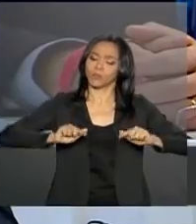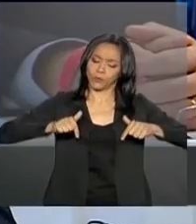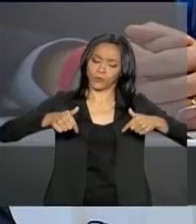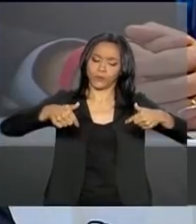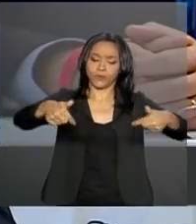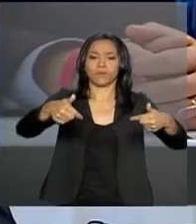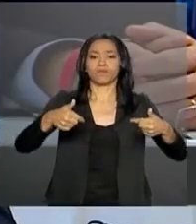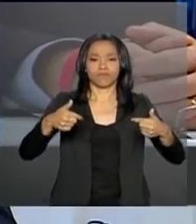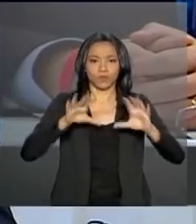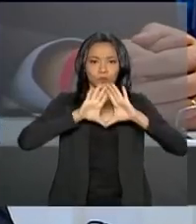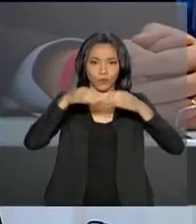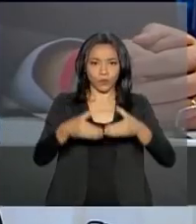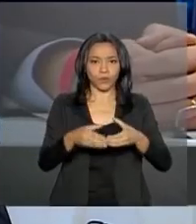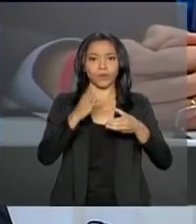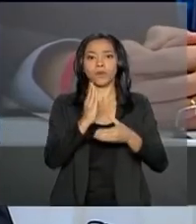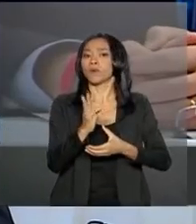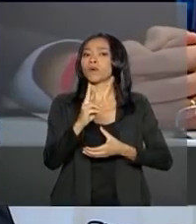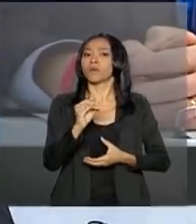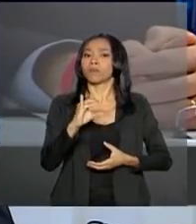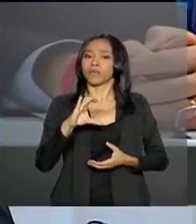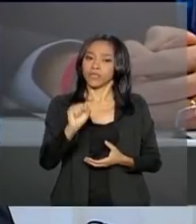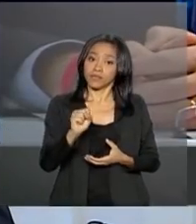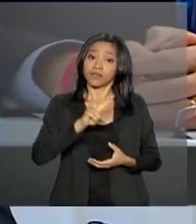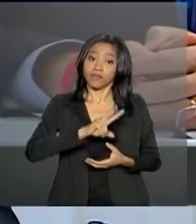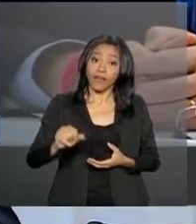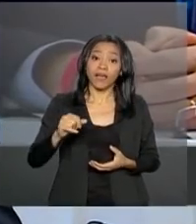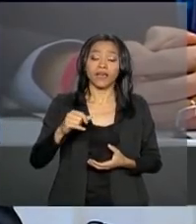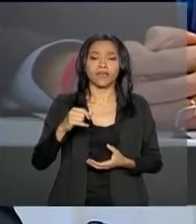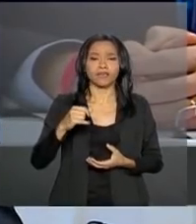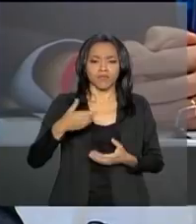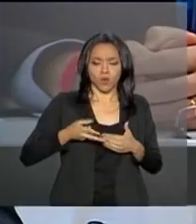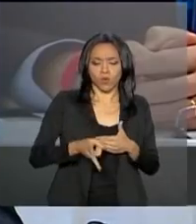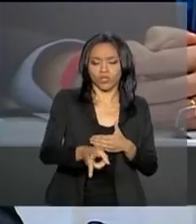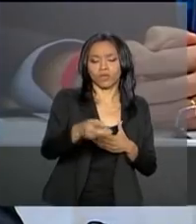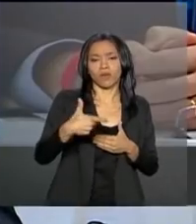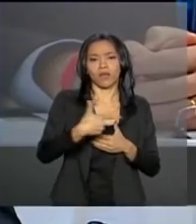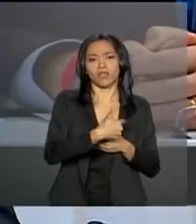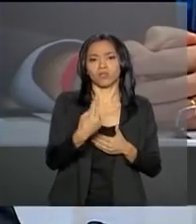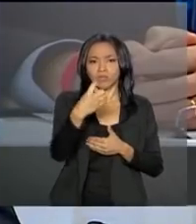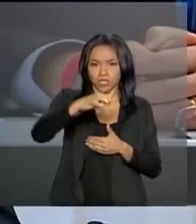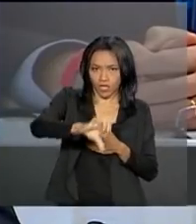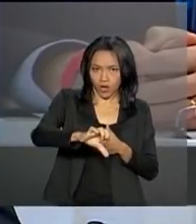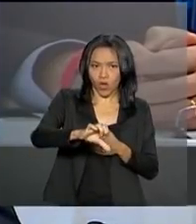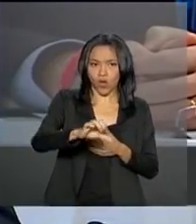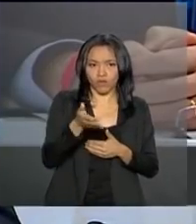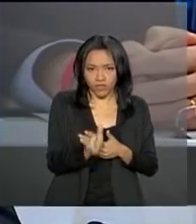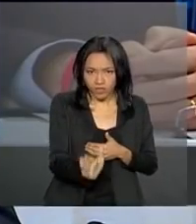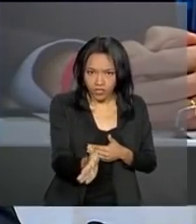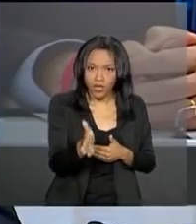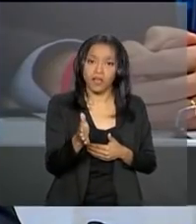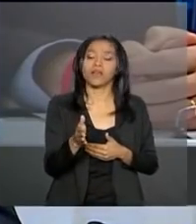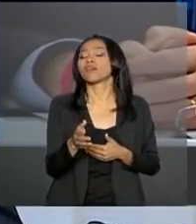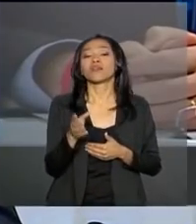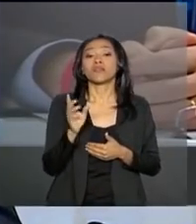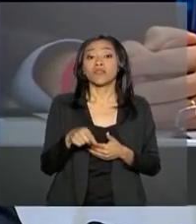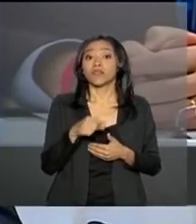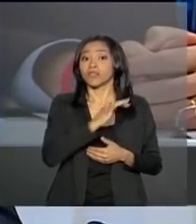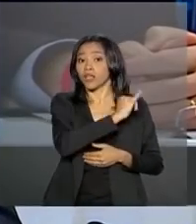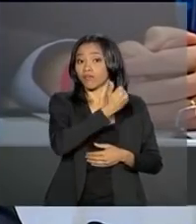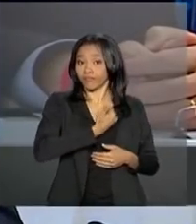sentido que continuará a inspirar nos em 2019 já sob a presidência brasileira